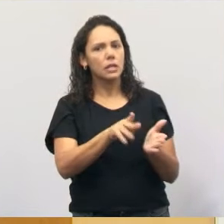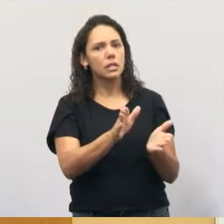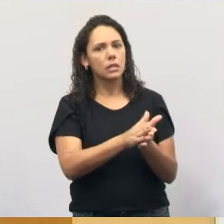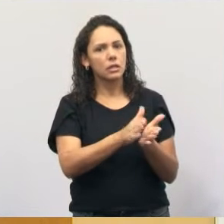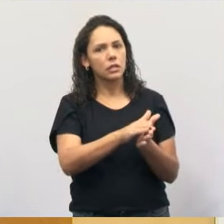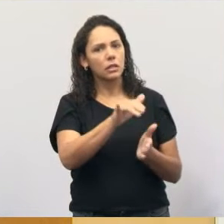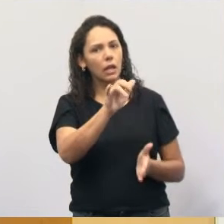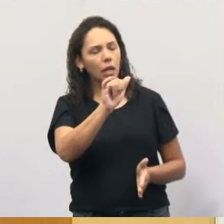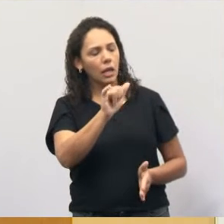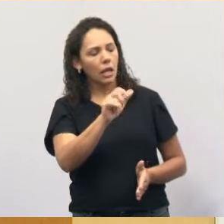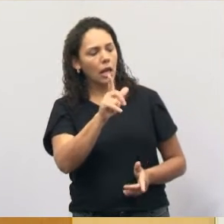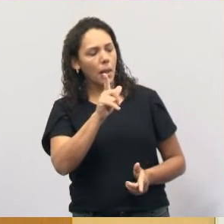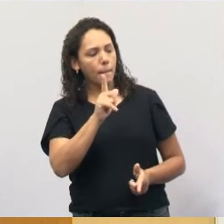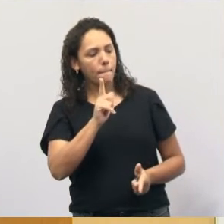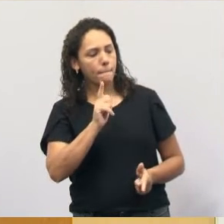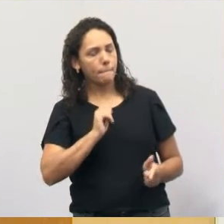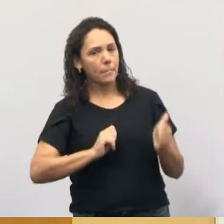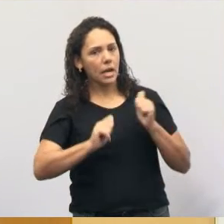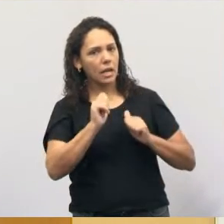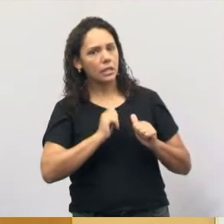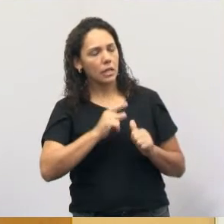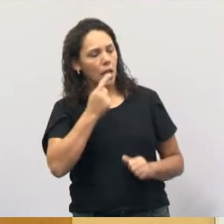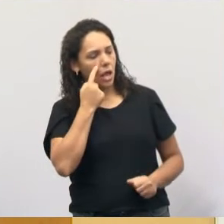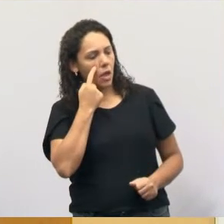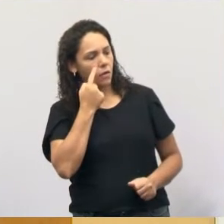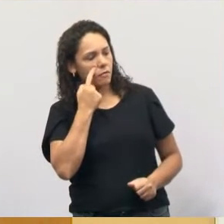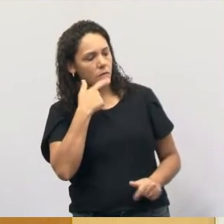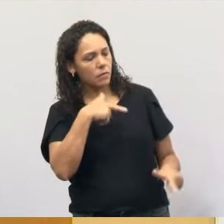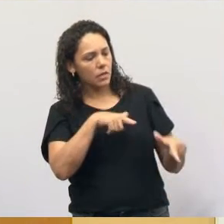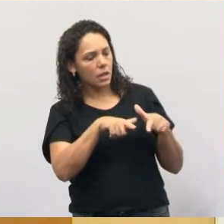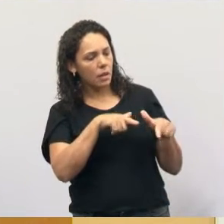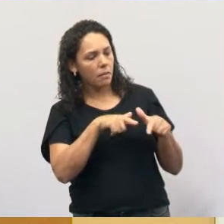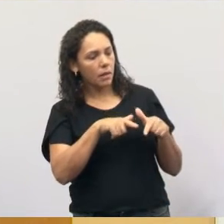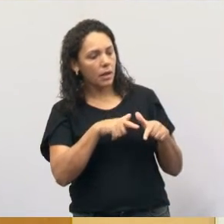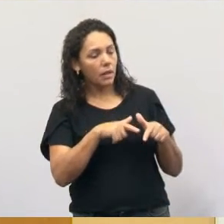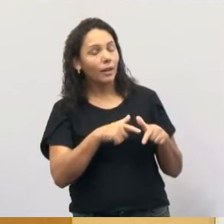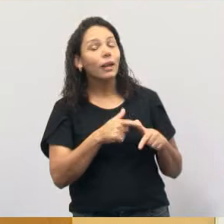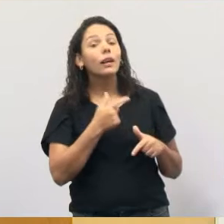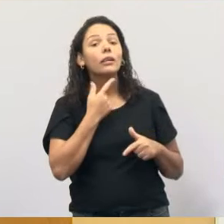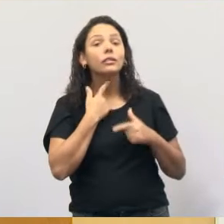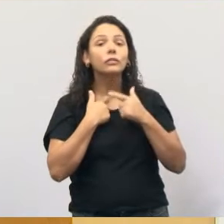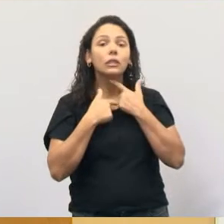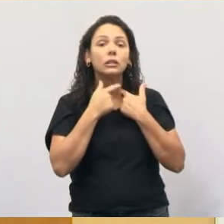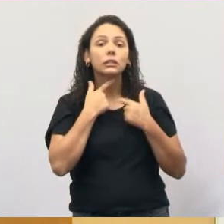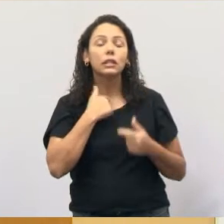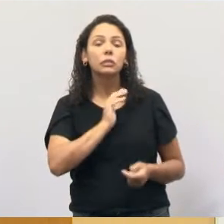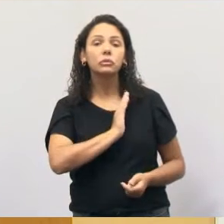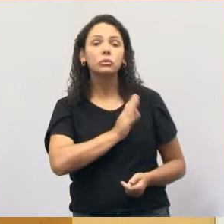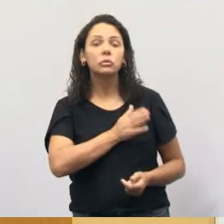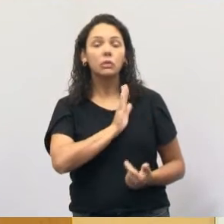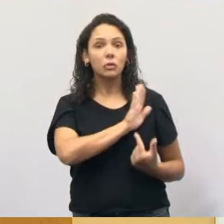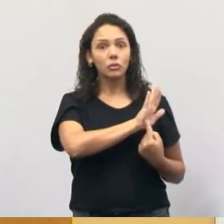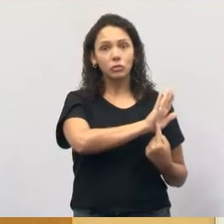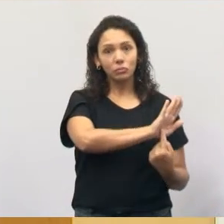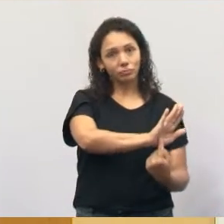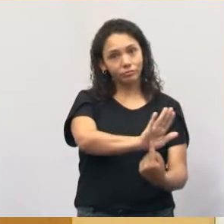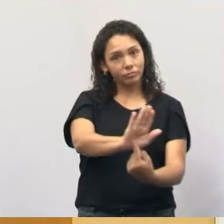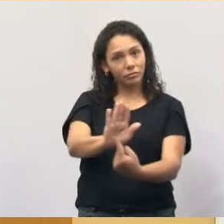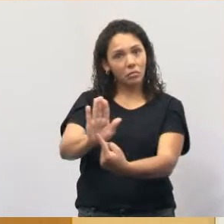revelando e senti o desejo no meu coração de mostrar ao público